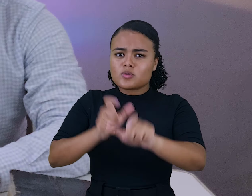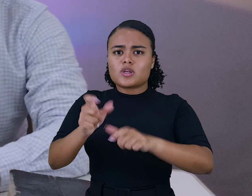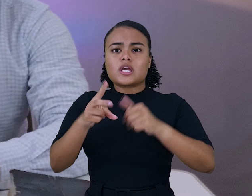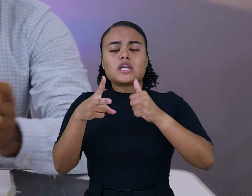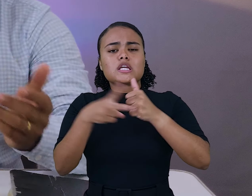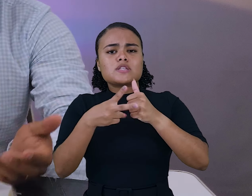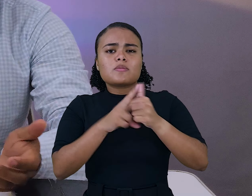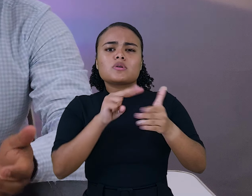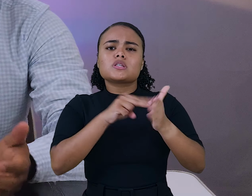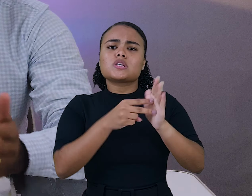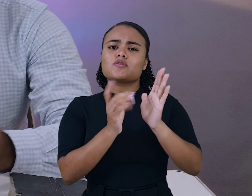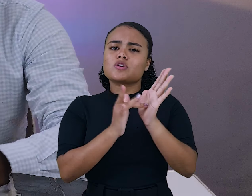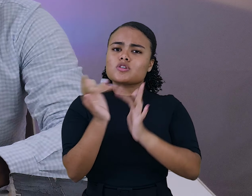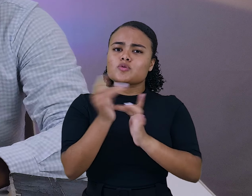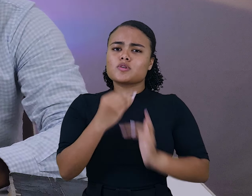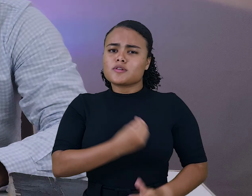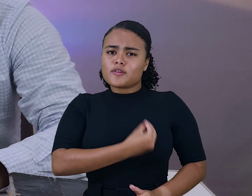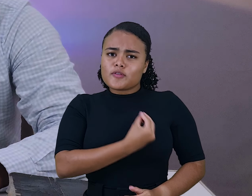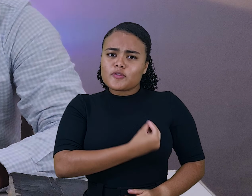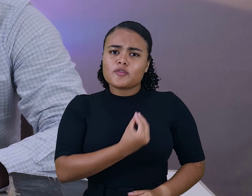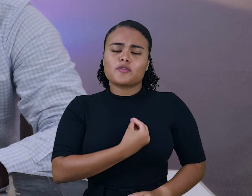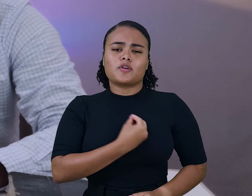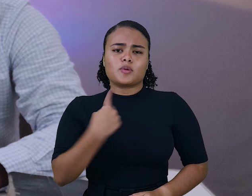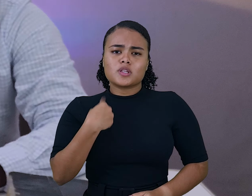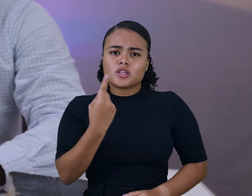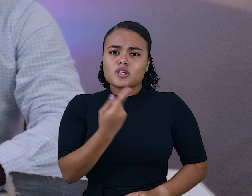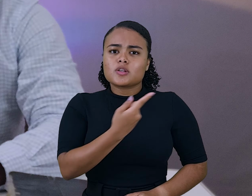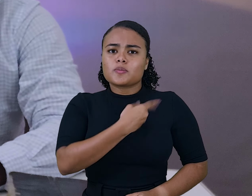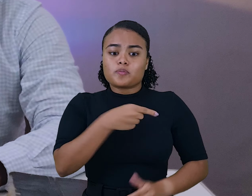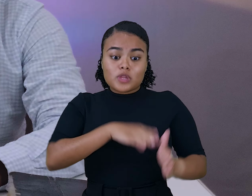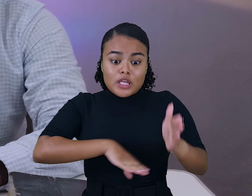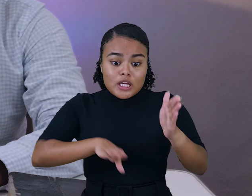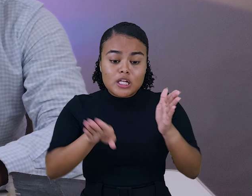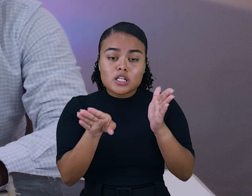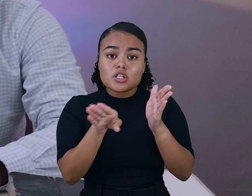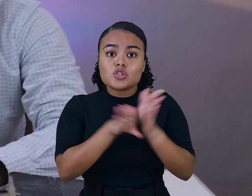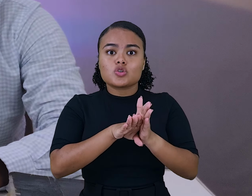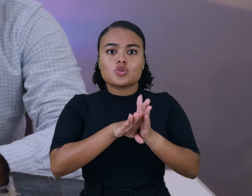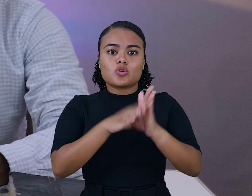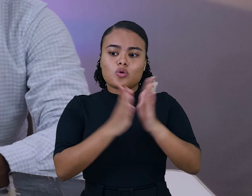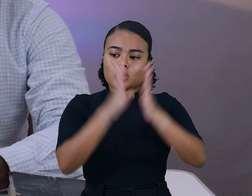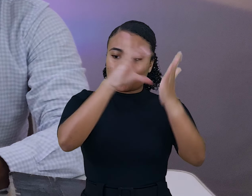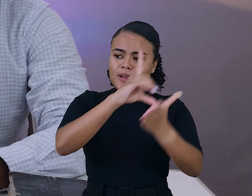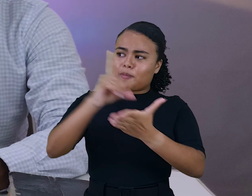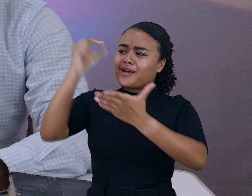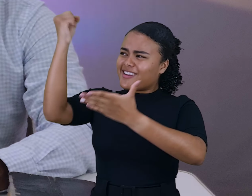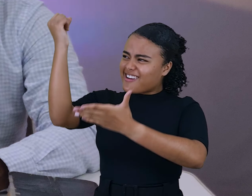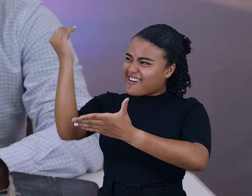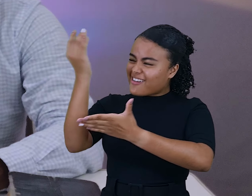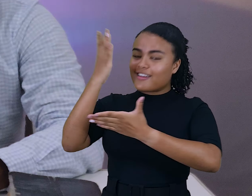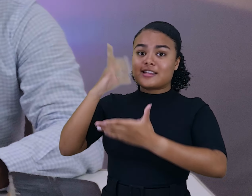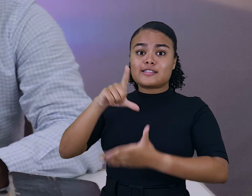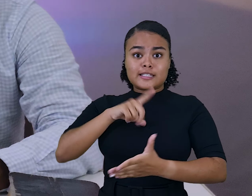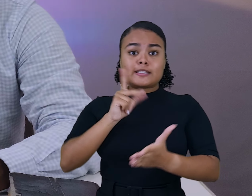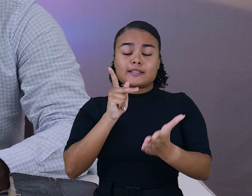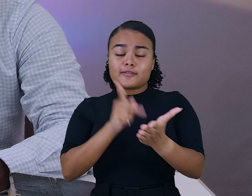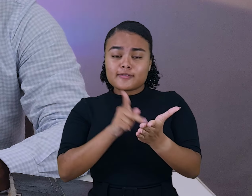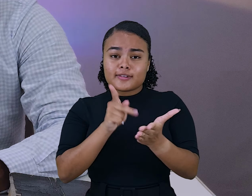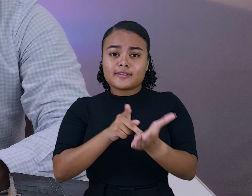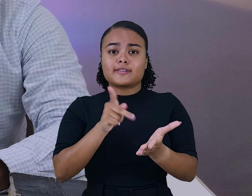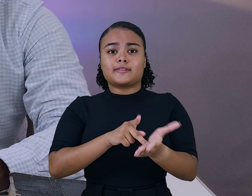E esse Verbo que se fez carne e habitou entre nós, ele veio, segundo diz a Bíblia, cheio de graça e de